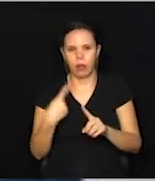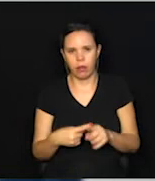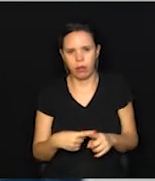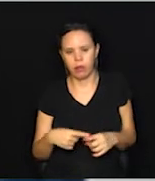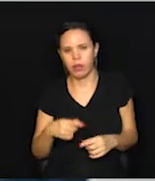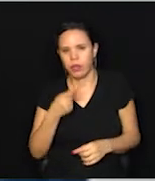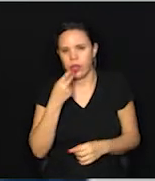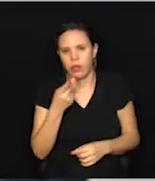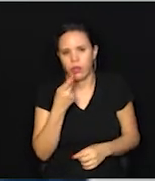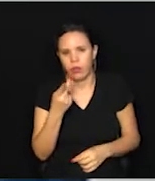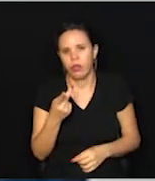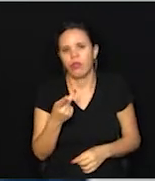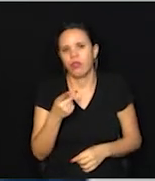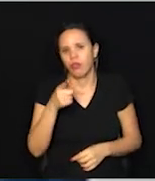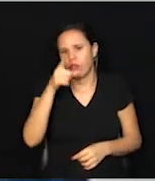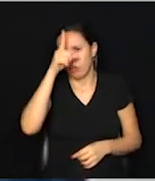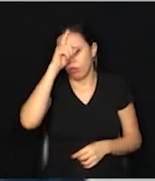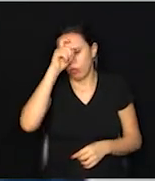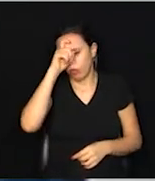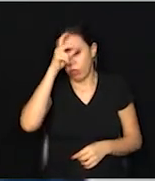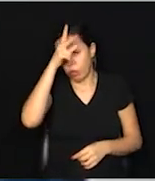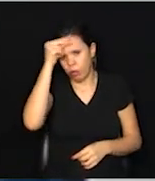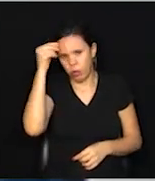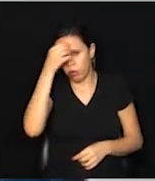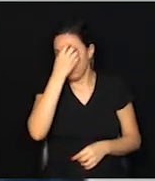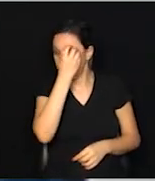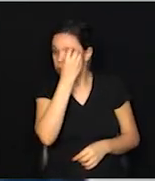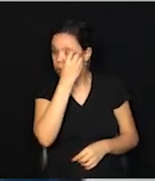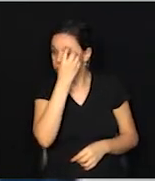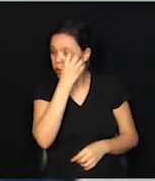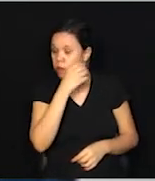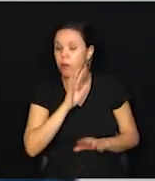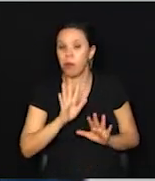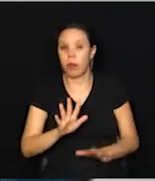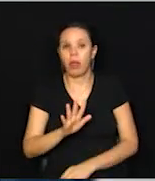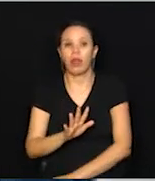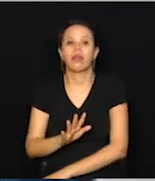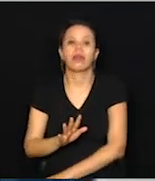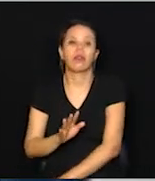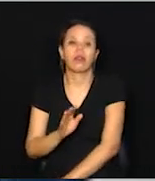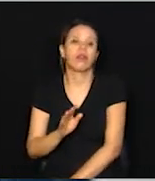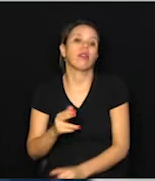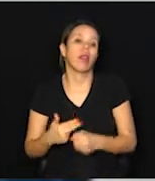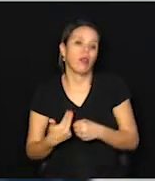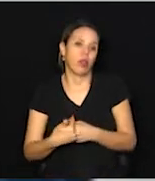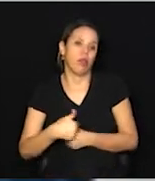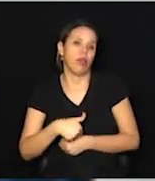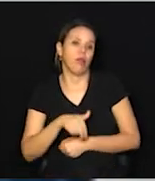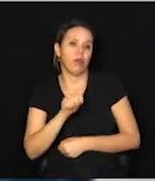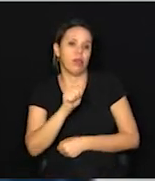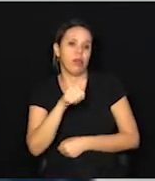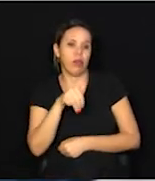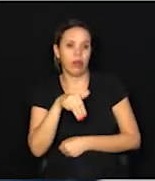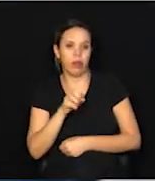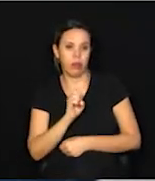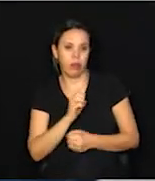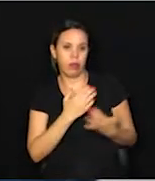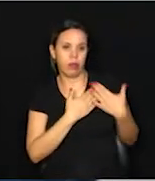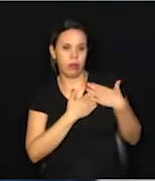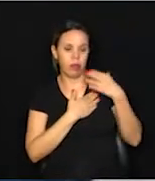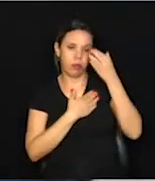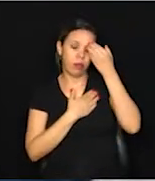gente fala na rede municipal. A rede estadual, a AME e a Unicamp, o ano passado eles